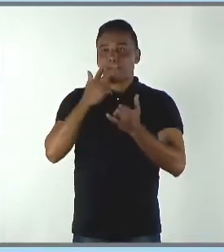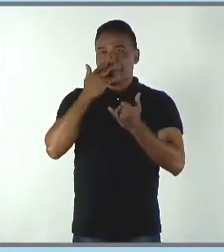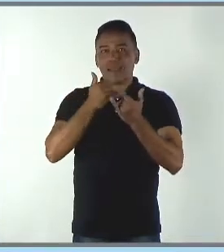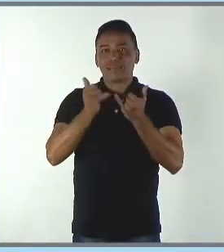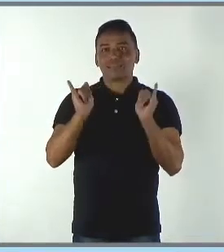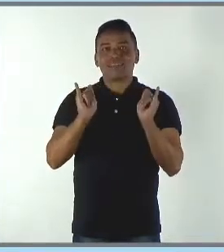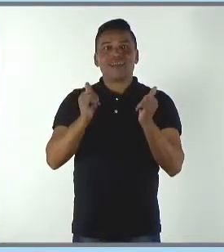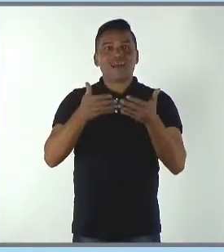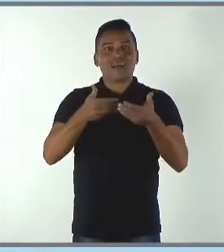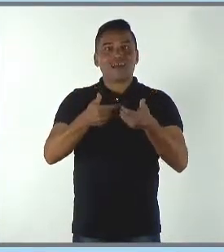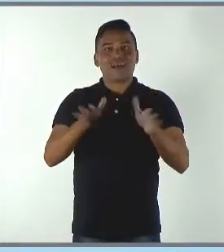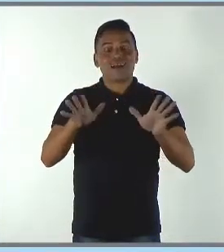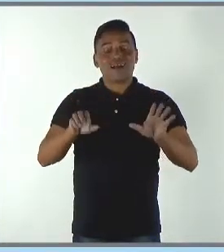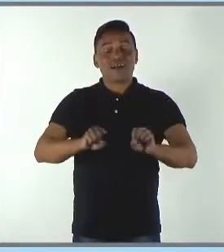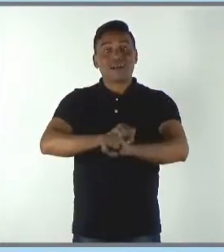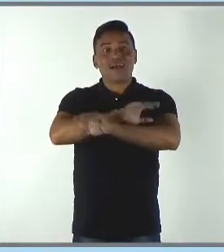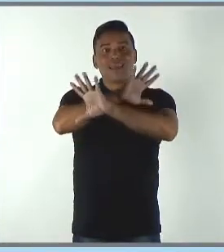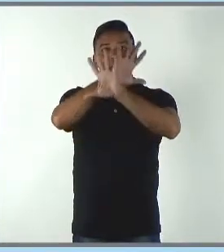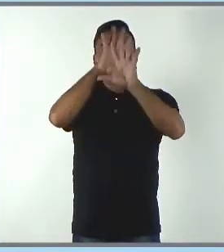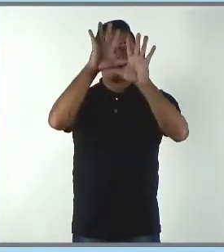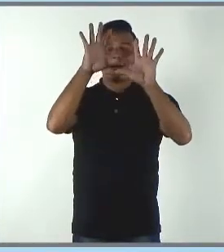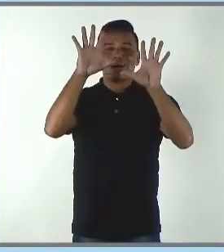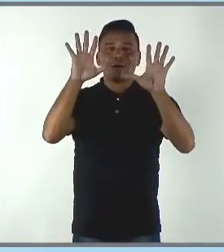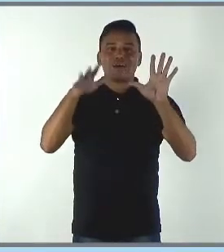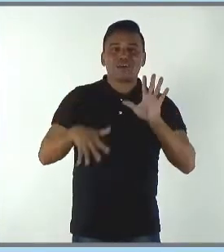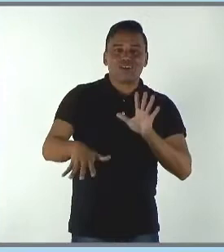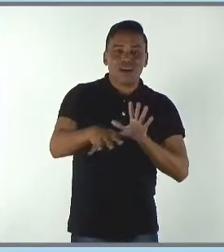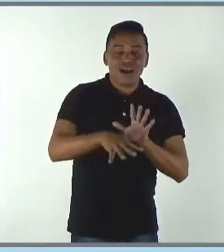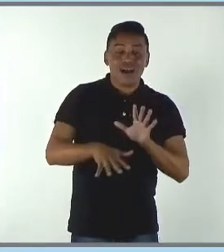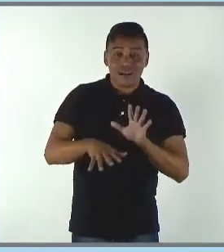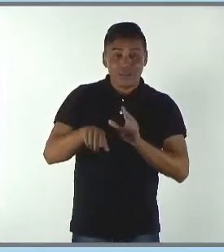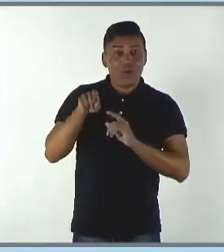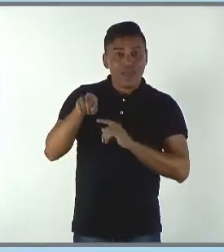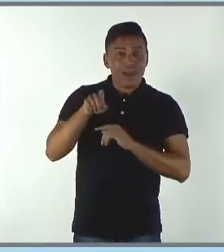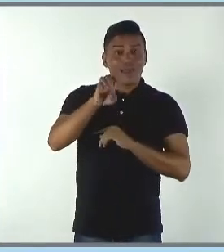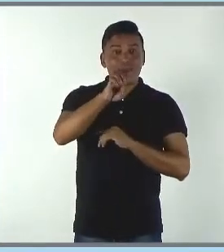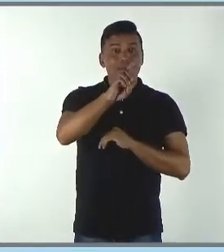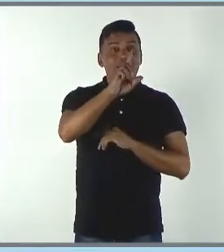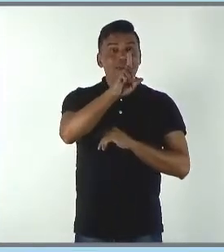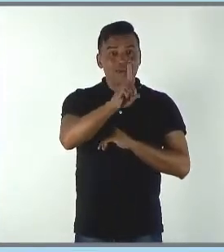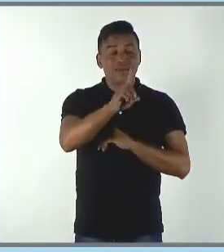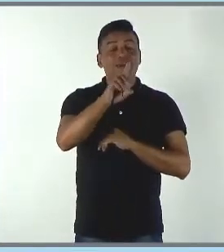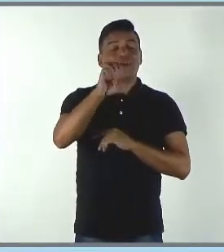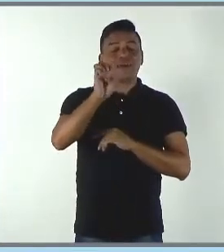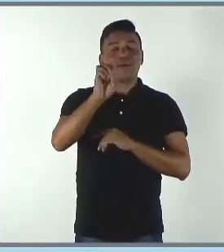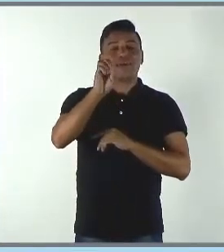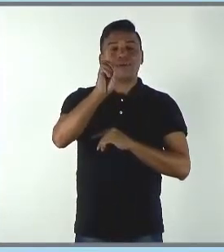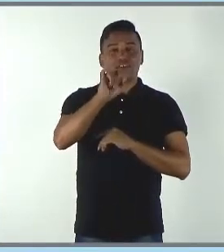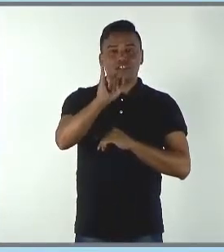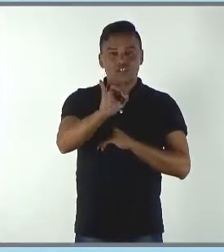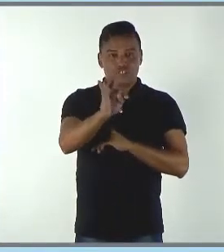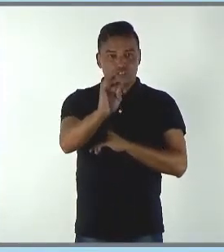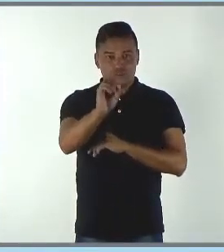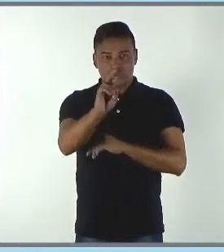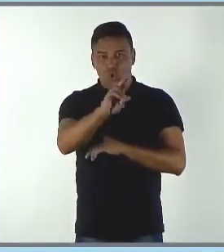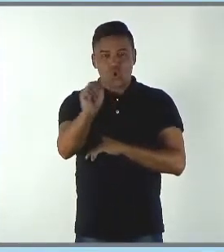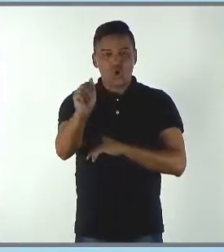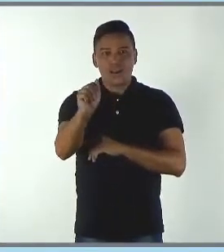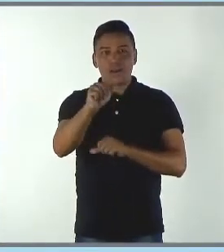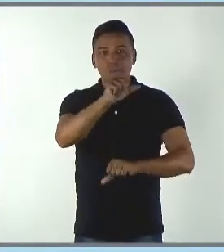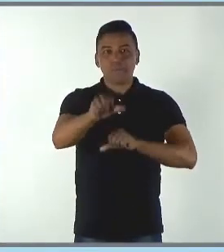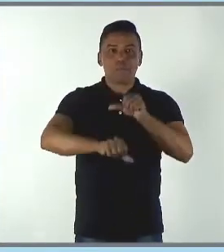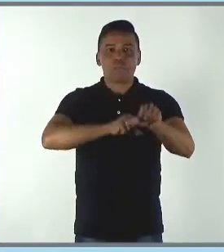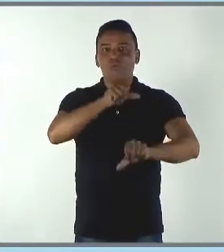território, para que ela pudesse, na condição de editora, interferir nesses contextos da sociedade